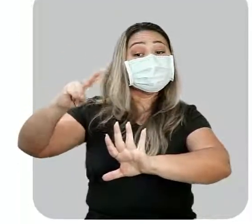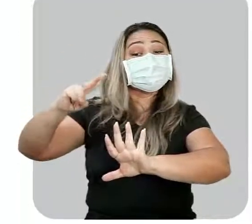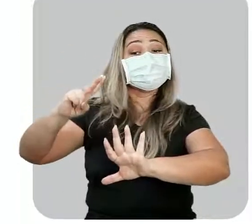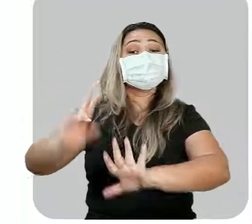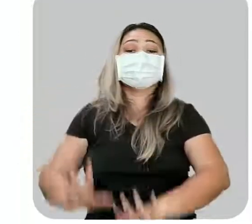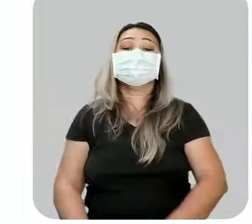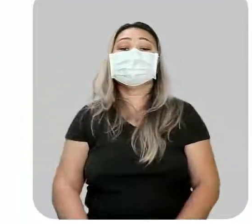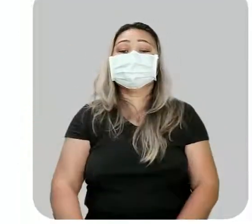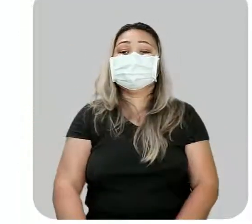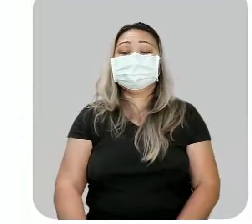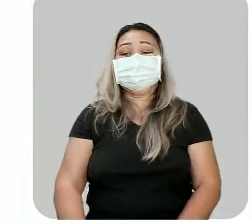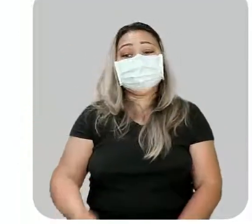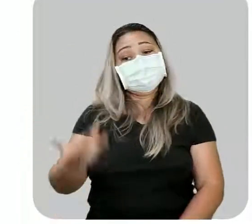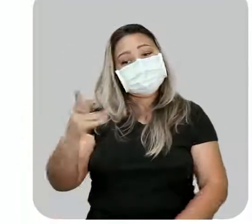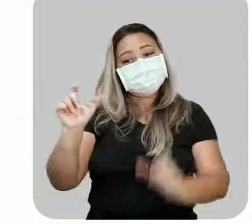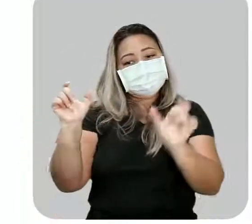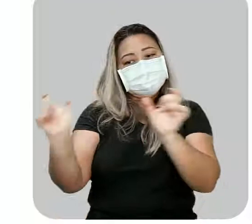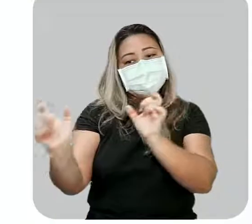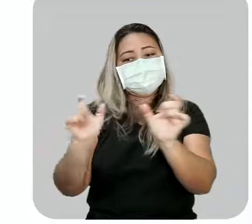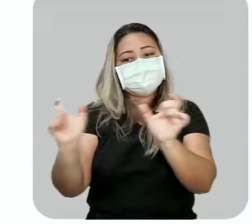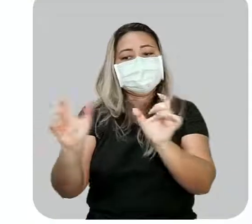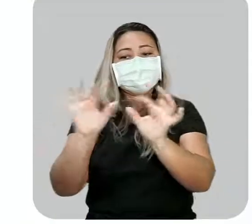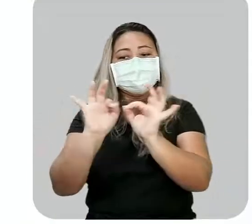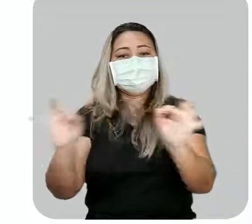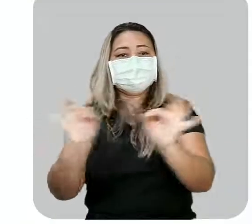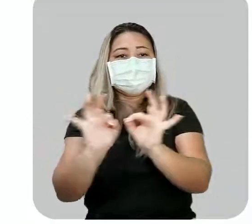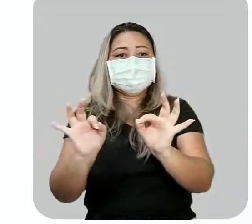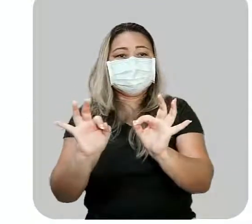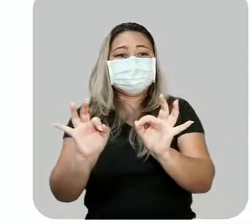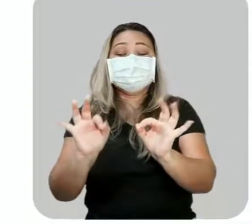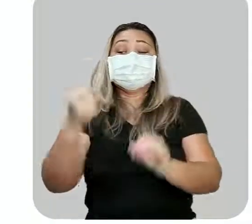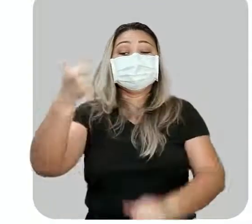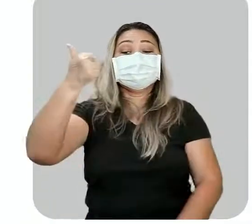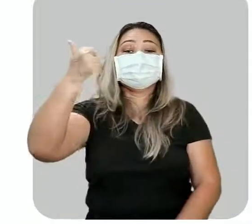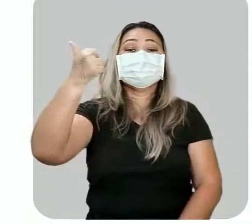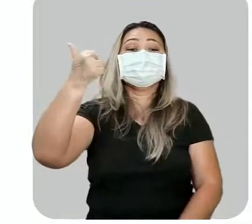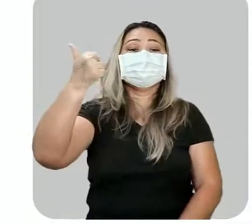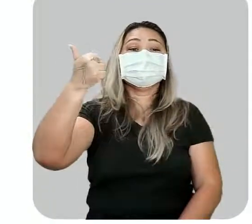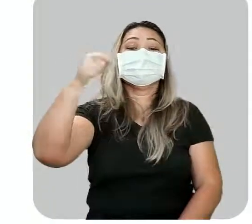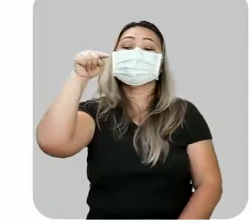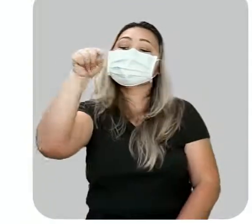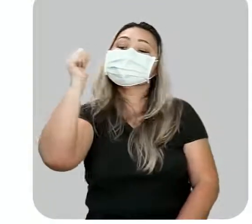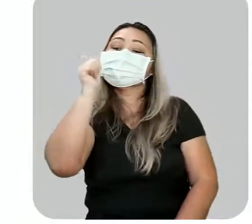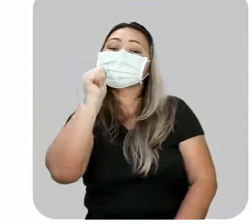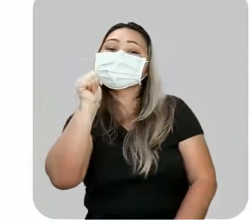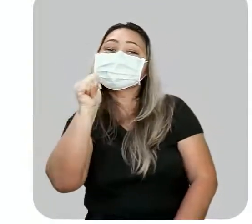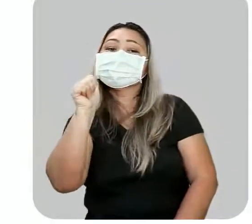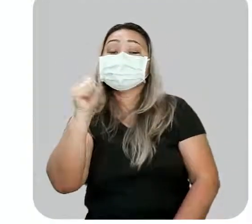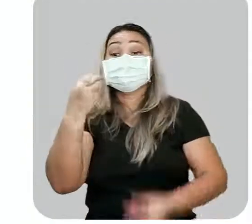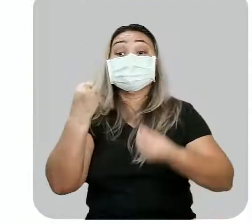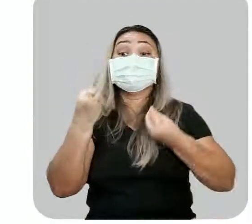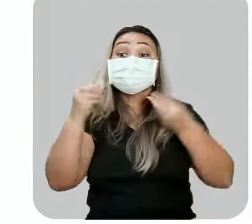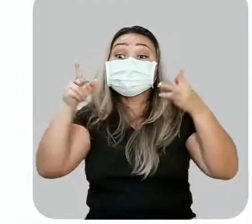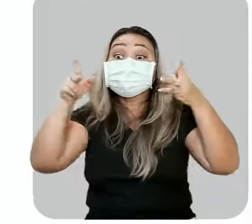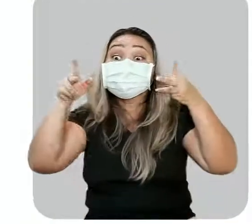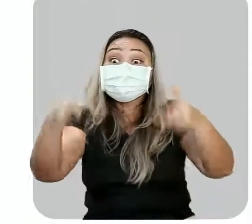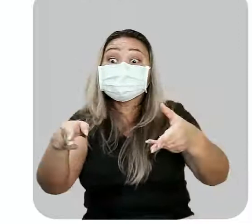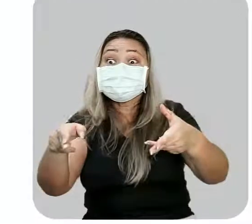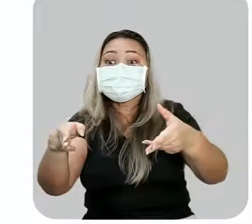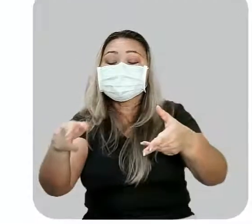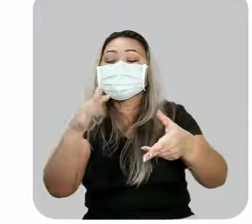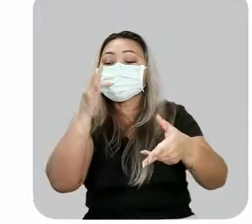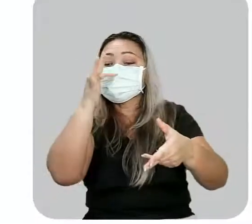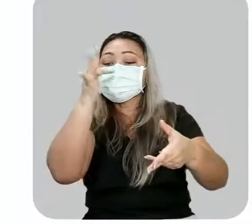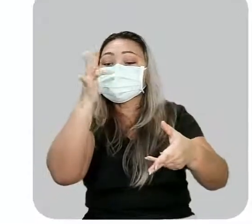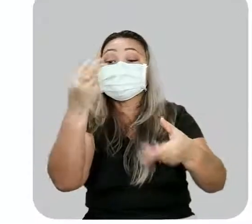duas expressões, nessas duas frases, eu tenho aqui a primeira. Aquela menina é como uma flor. Você pode